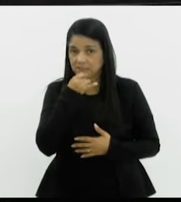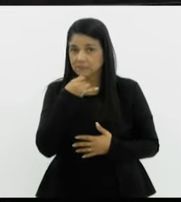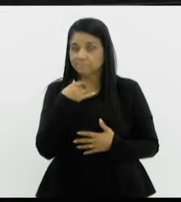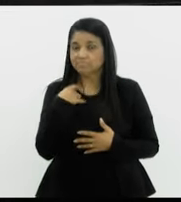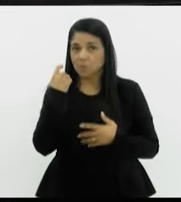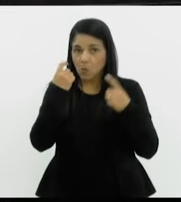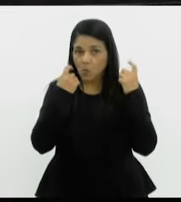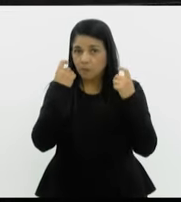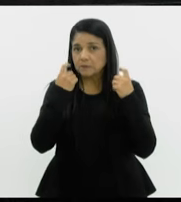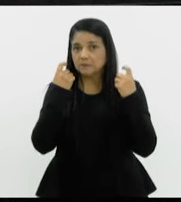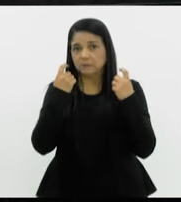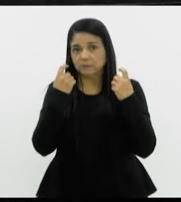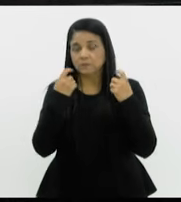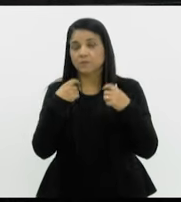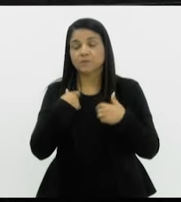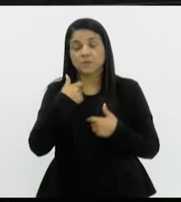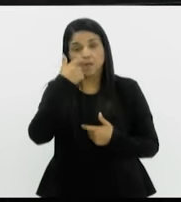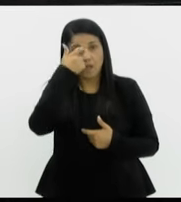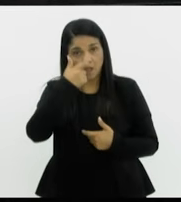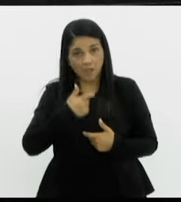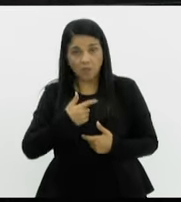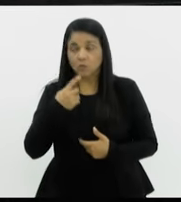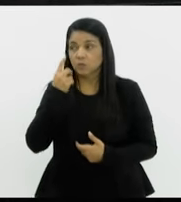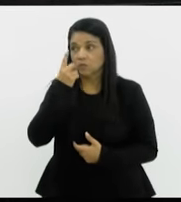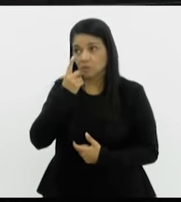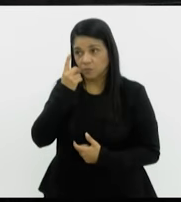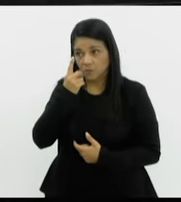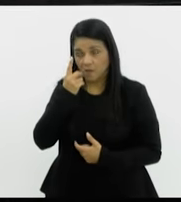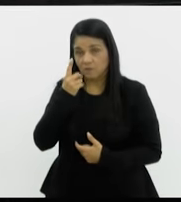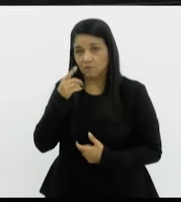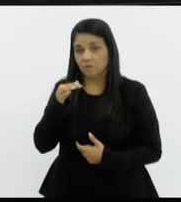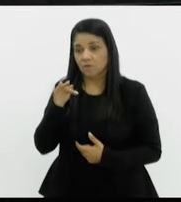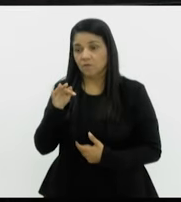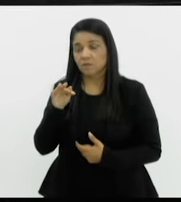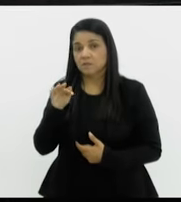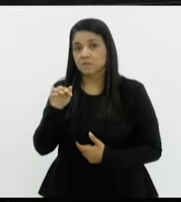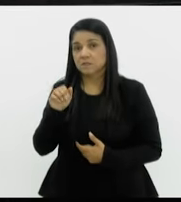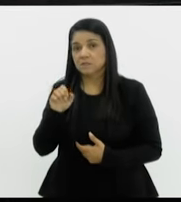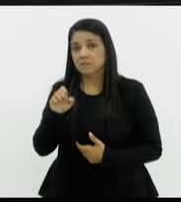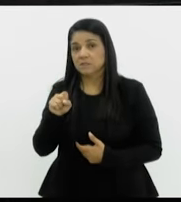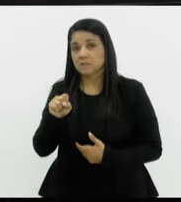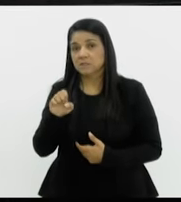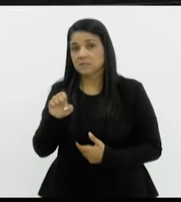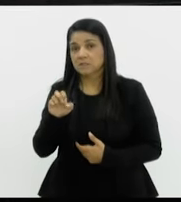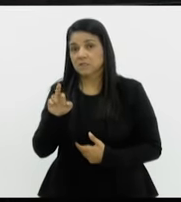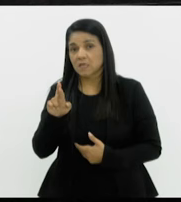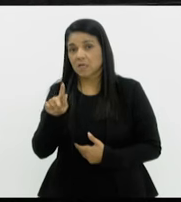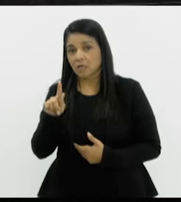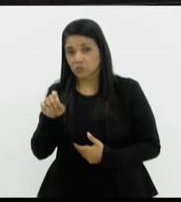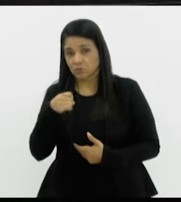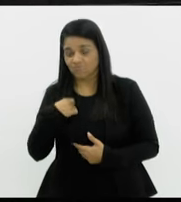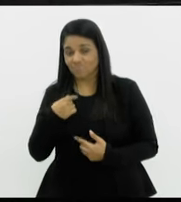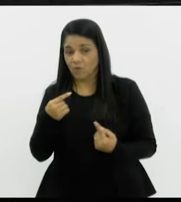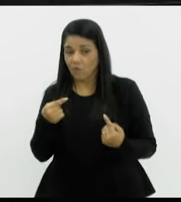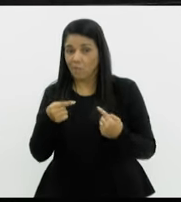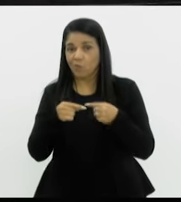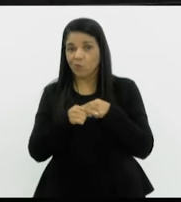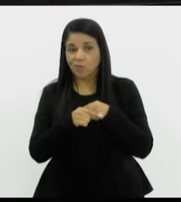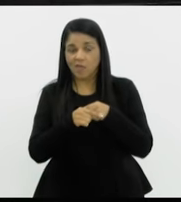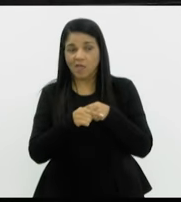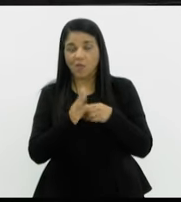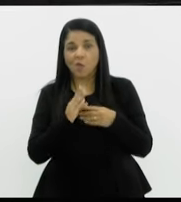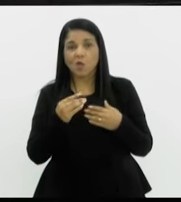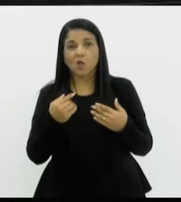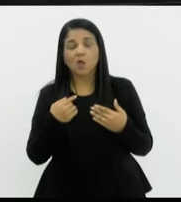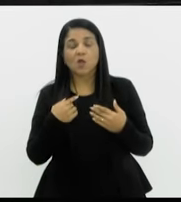Eu, deputado Sérgio Fernandes, fui um daqueles que votei contra a concessão